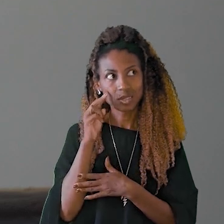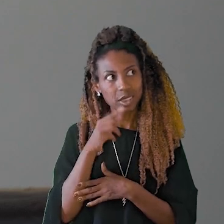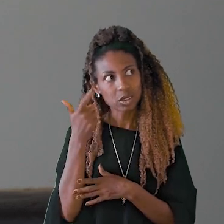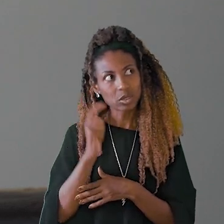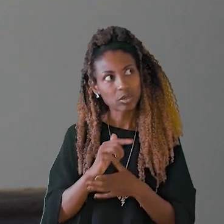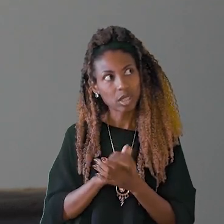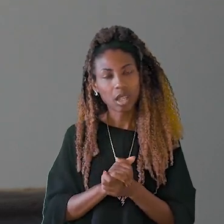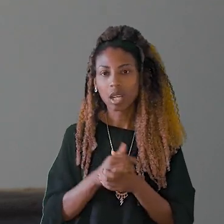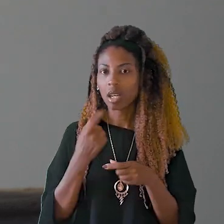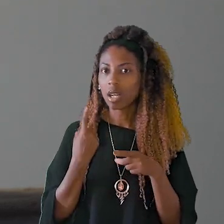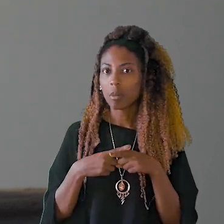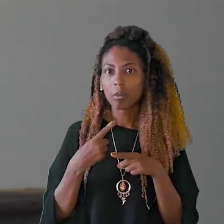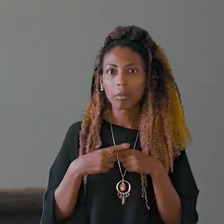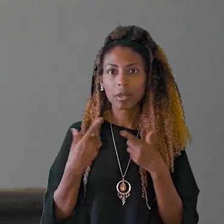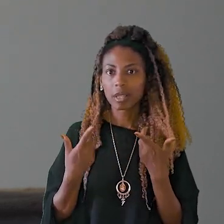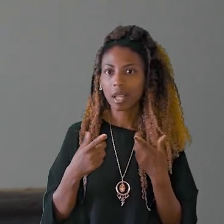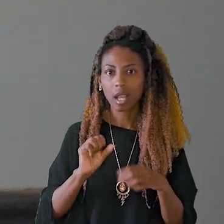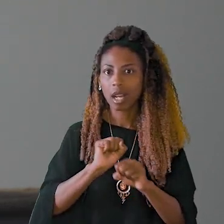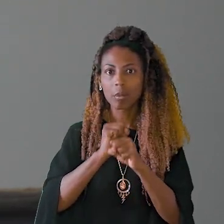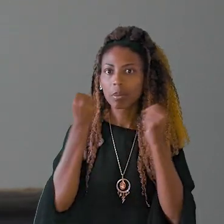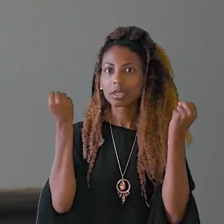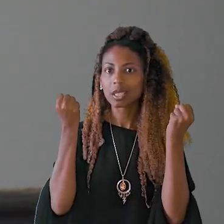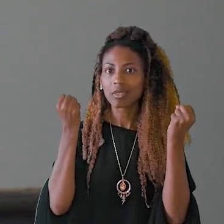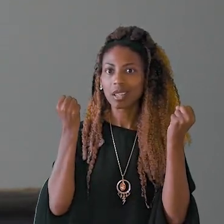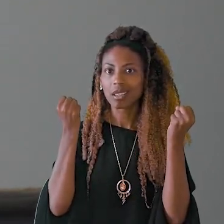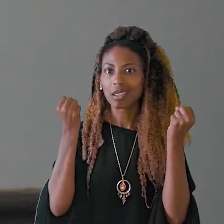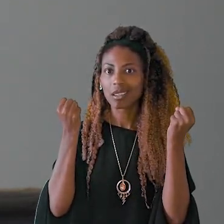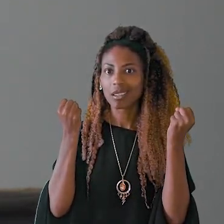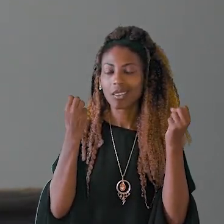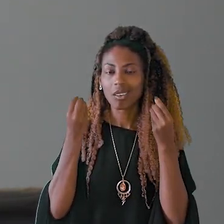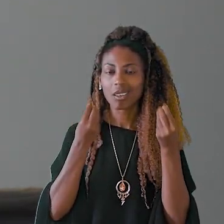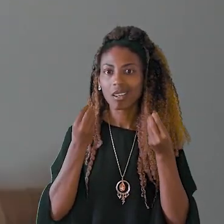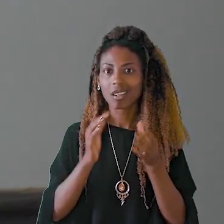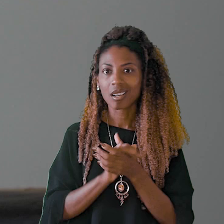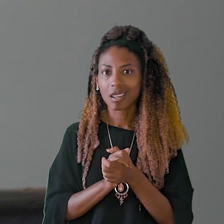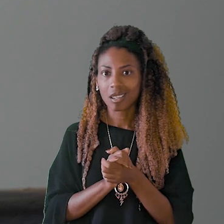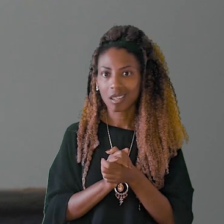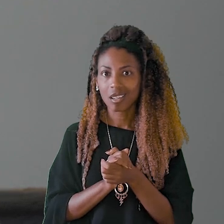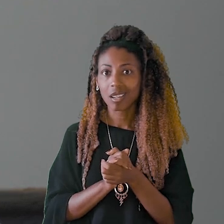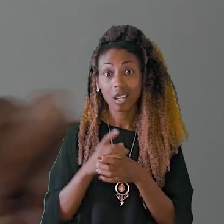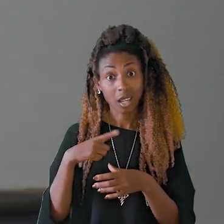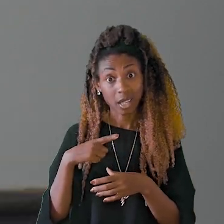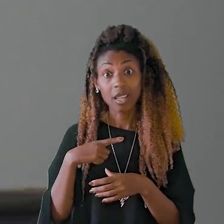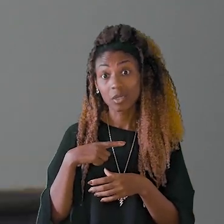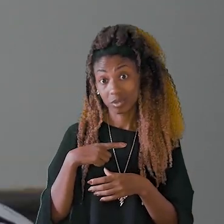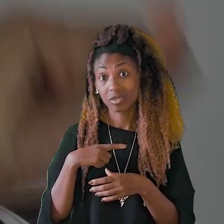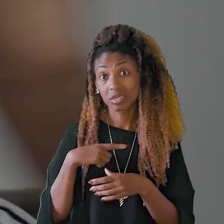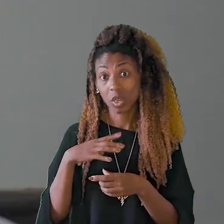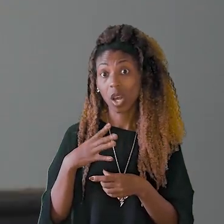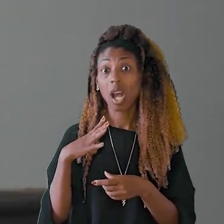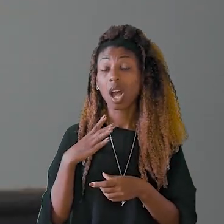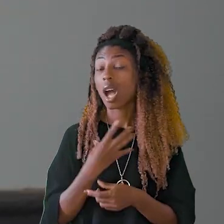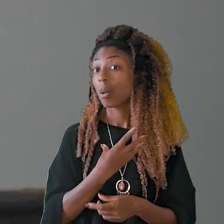mesmo. Porque pra mim era impossível acontecer. Primeiramente, eu ser a primeira artista brasileira, todo mundo, de todos